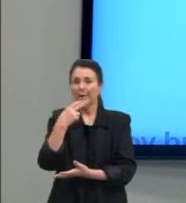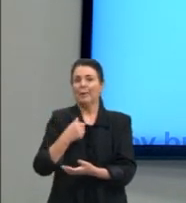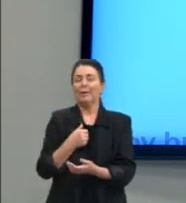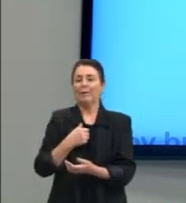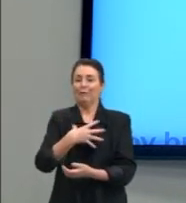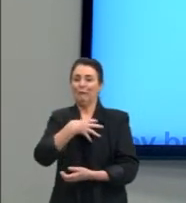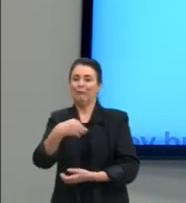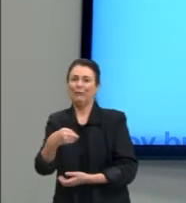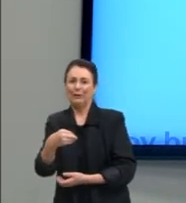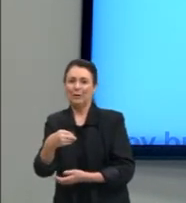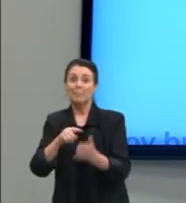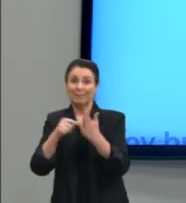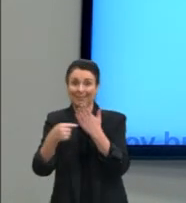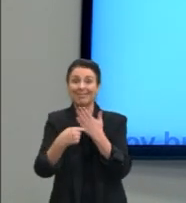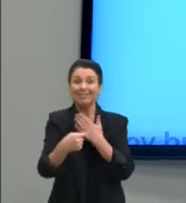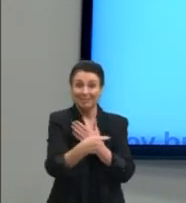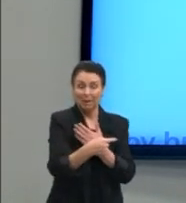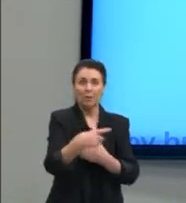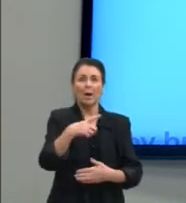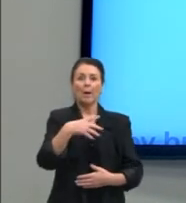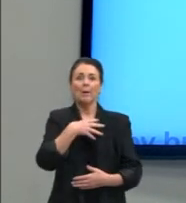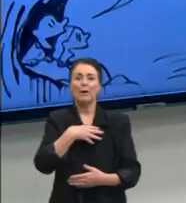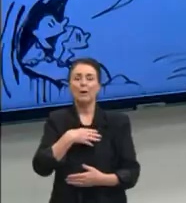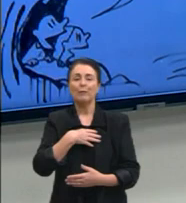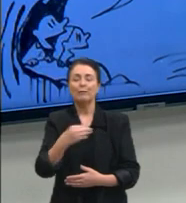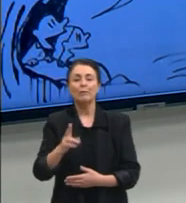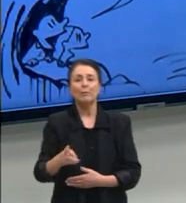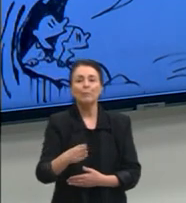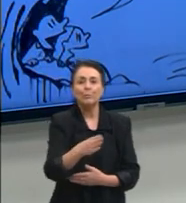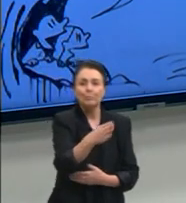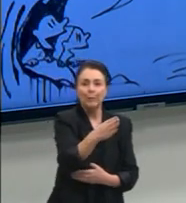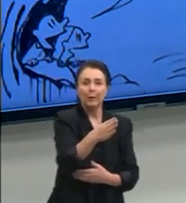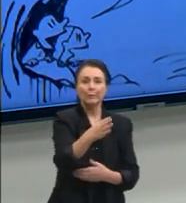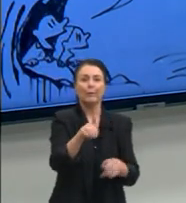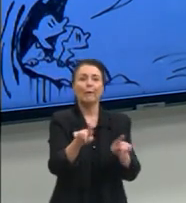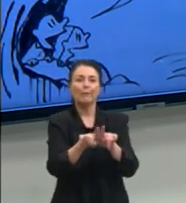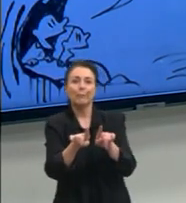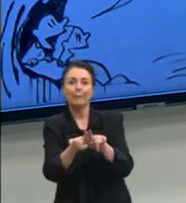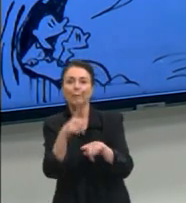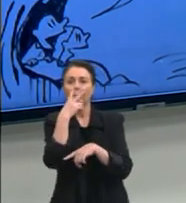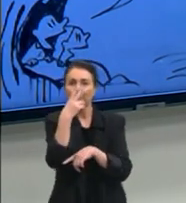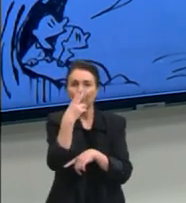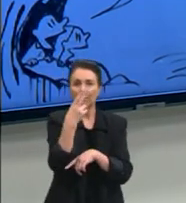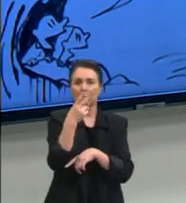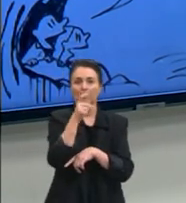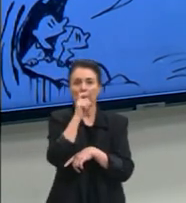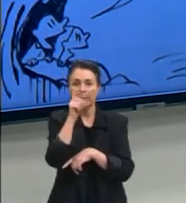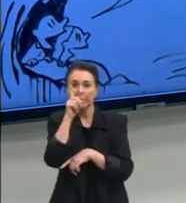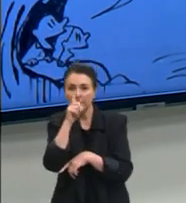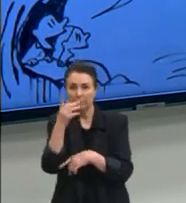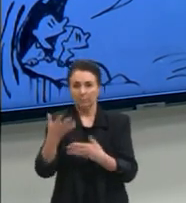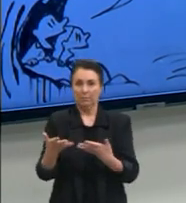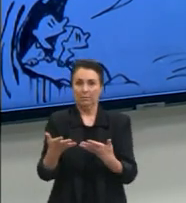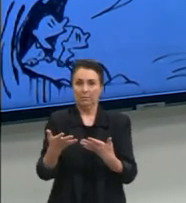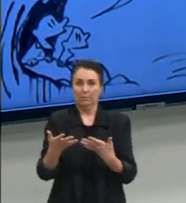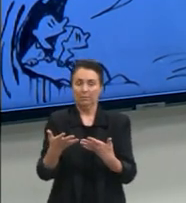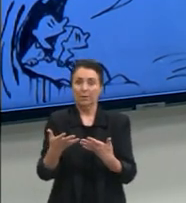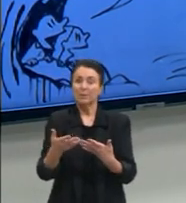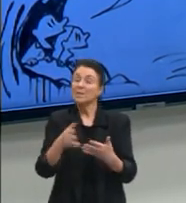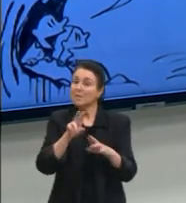peixe peixinho é Deus ajuda quem Madruga eu por um tempo Trabalho de madrugada enfim não não consegui